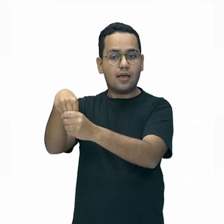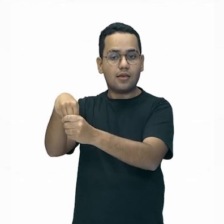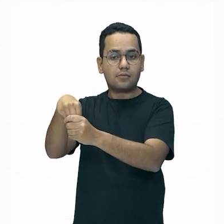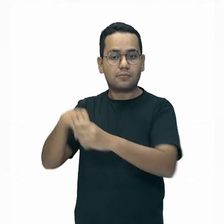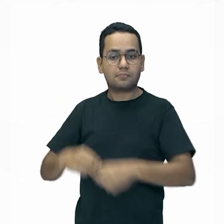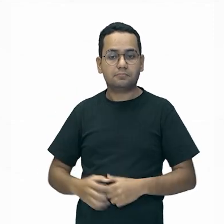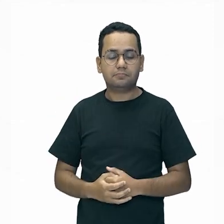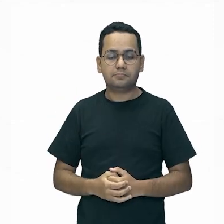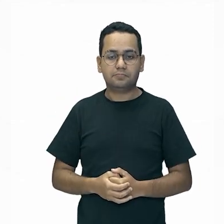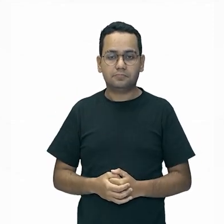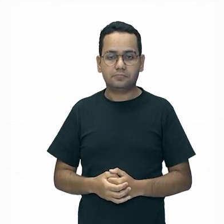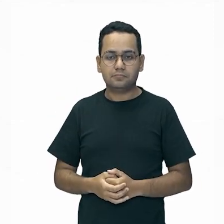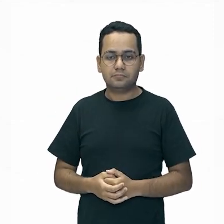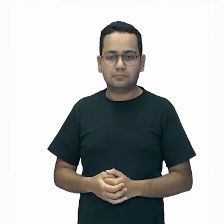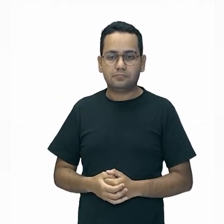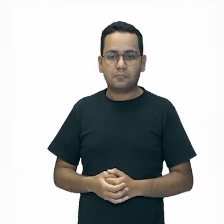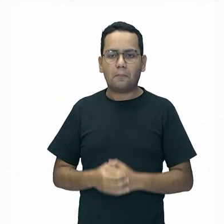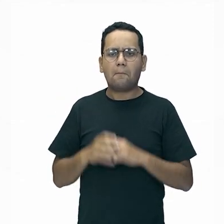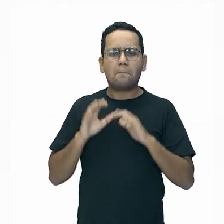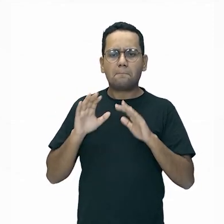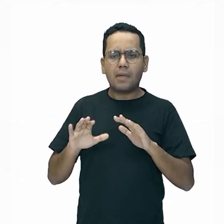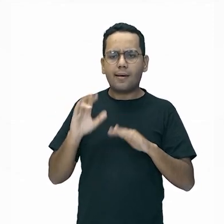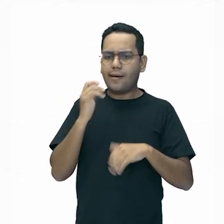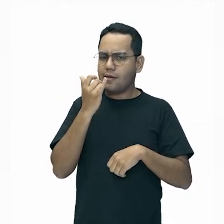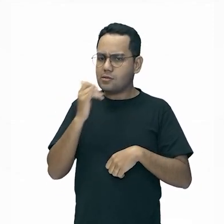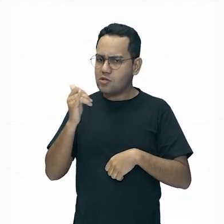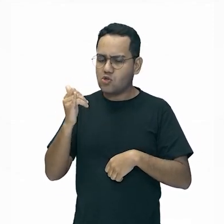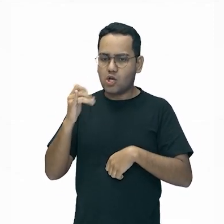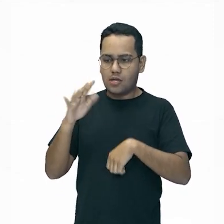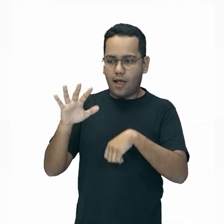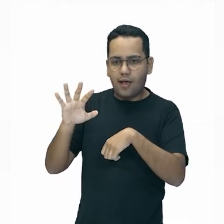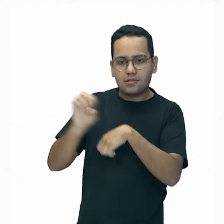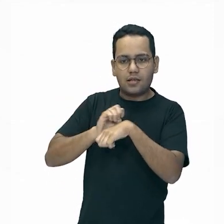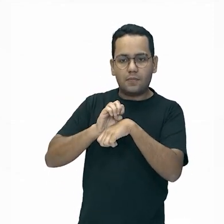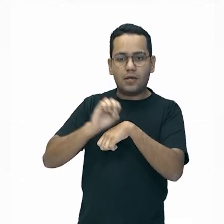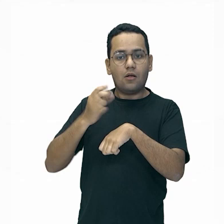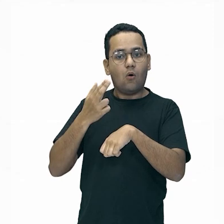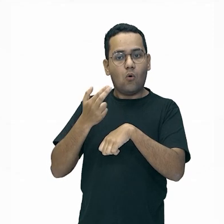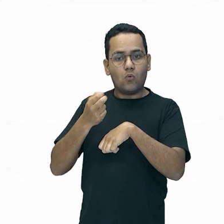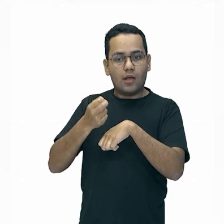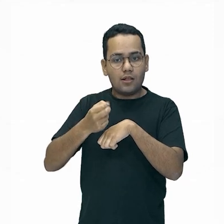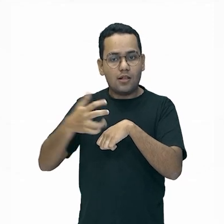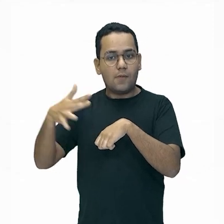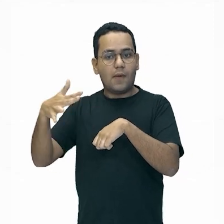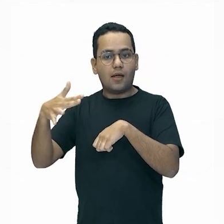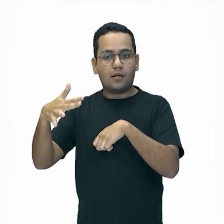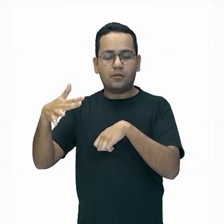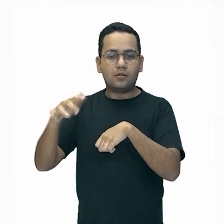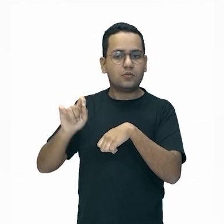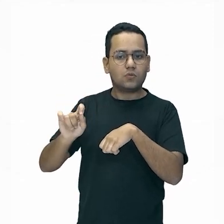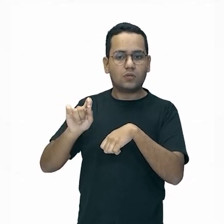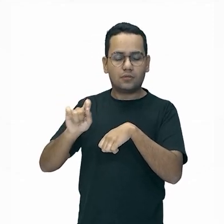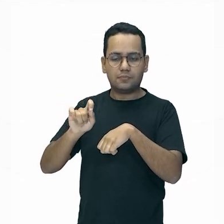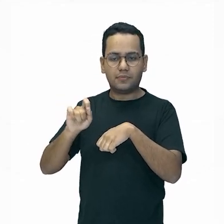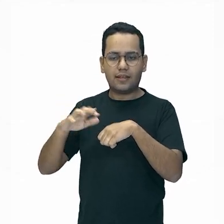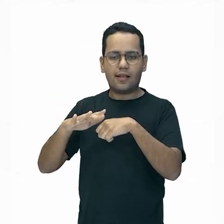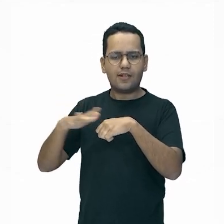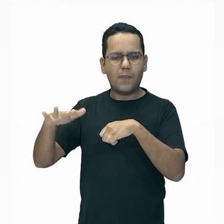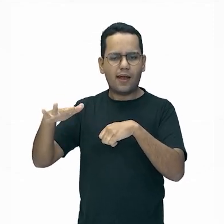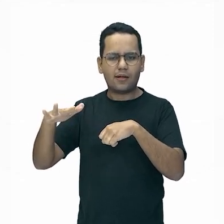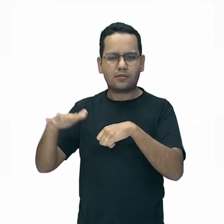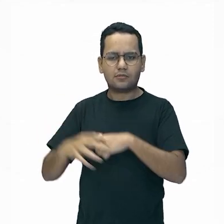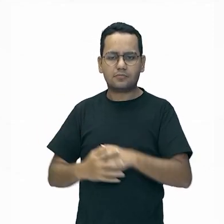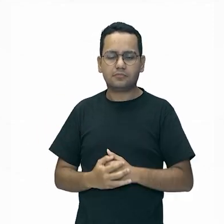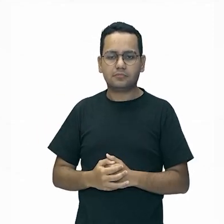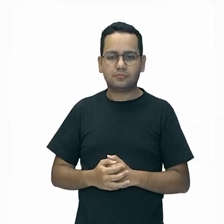pessoal? Essa energia que ele recebe ou que ele libera, ele vai fazer isso, essa liberação vai